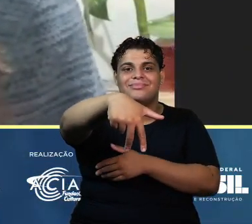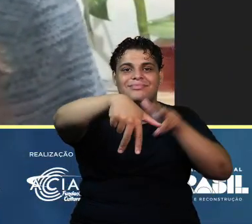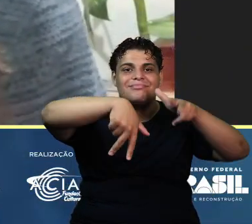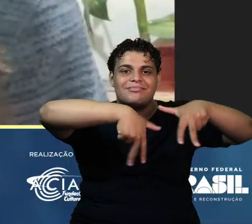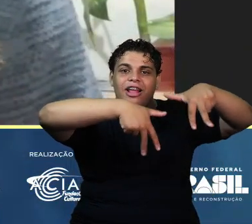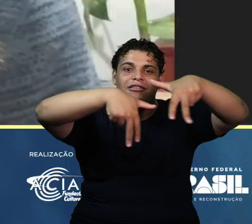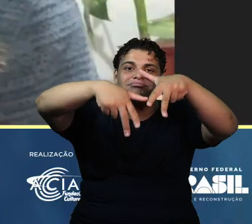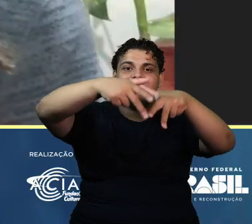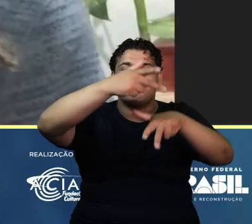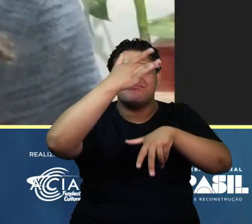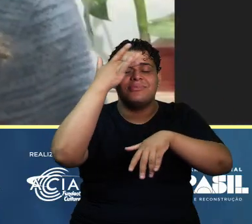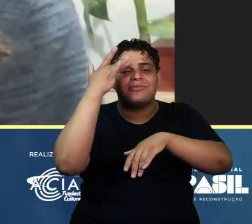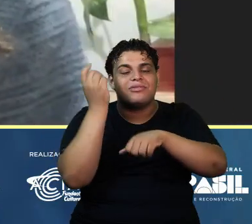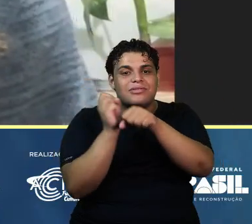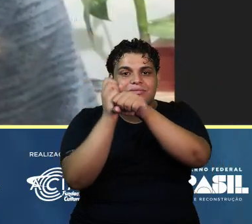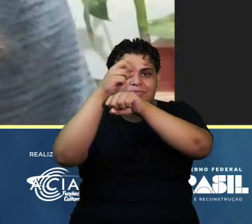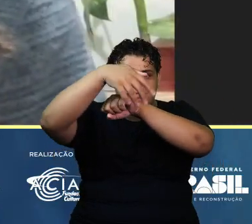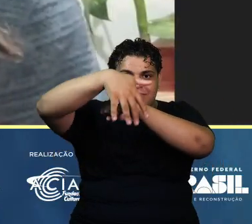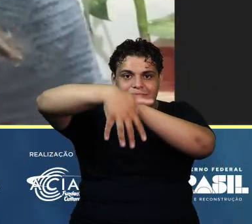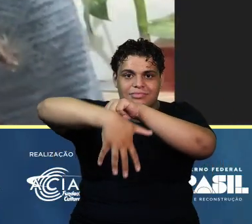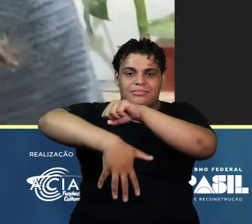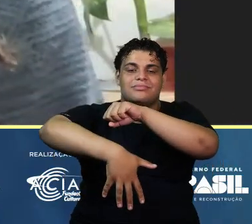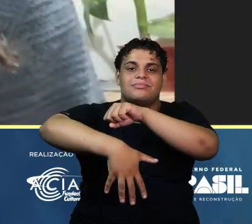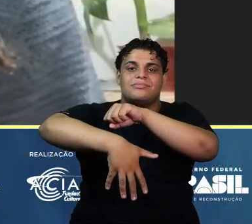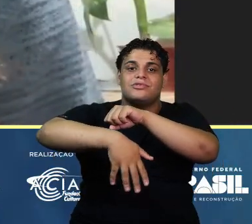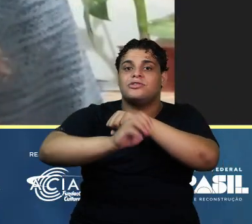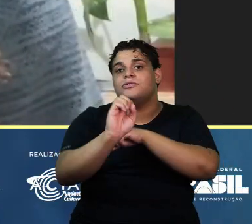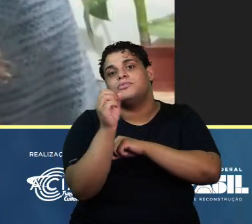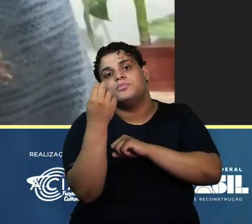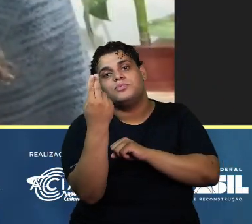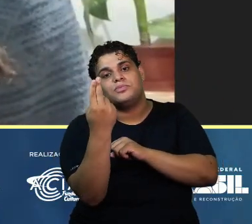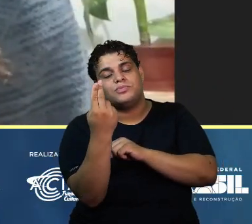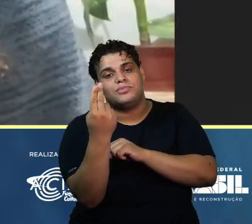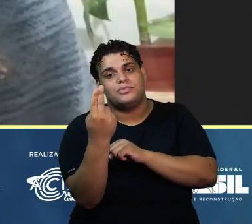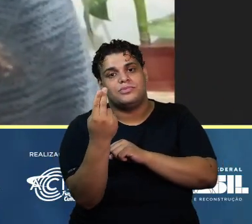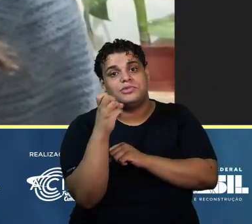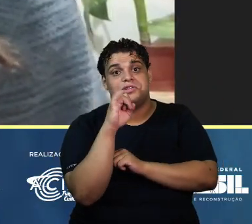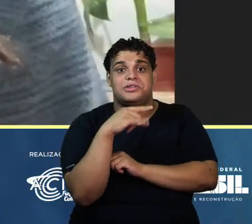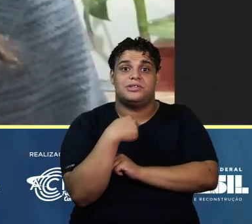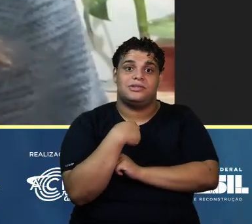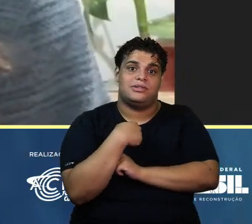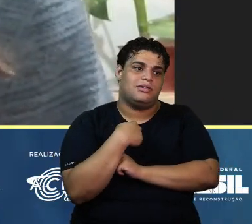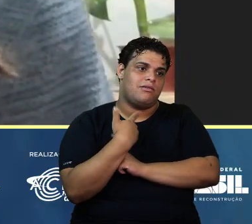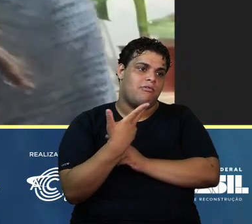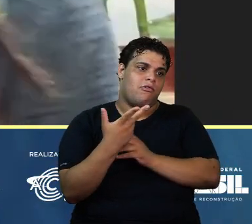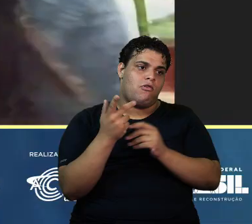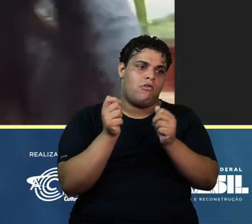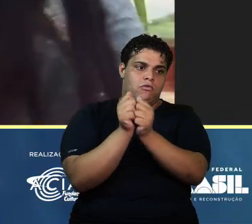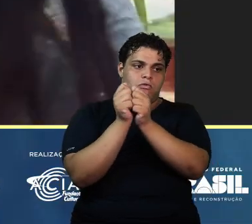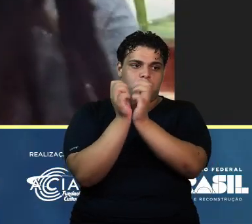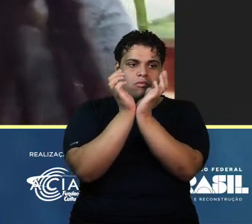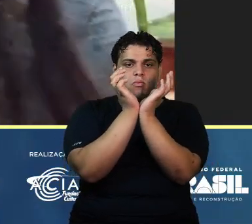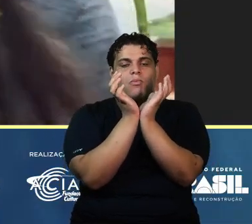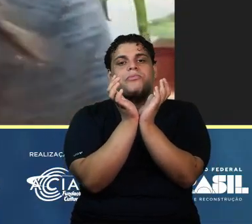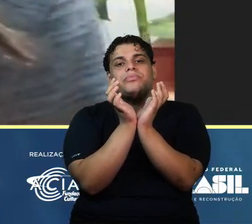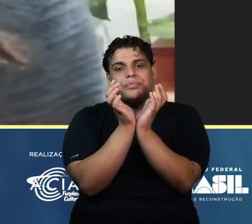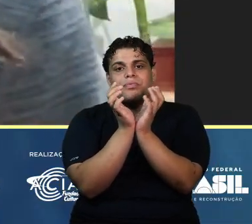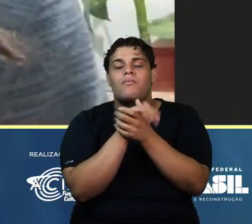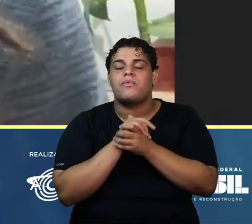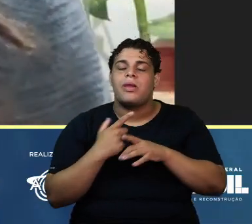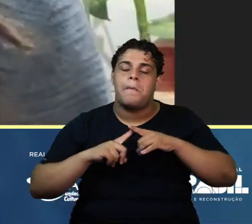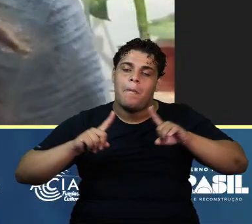as cachoeiras e para as trilhas, né? Ou quando eu estou fazendo alguma atividade com o grupo. Mas eu